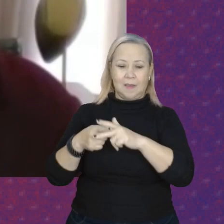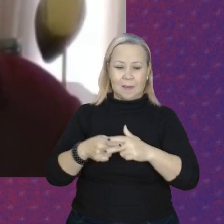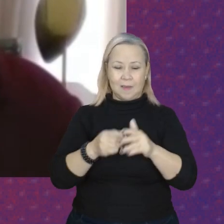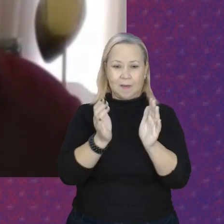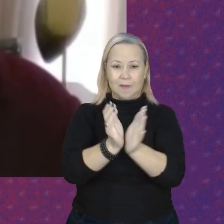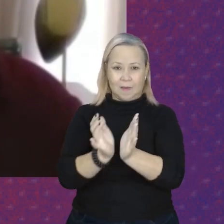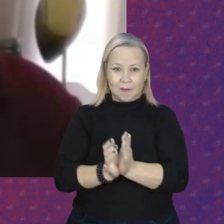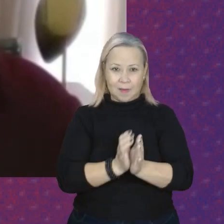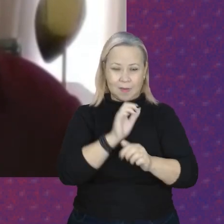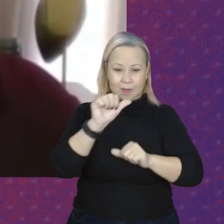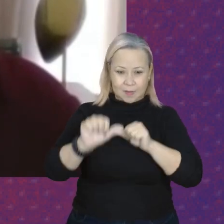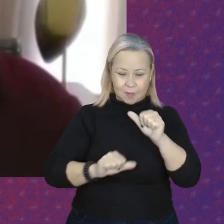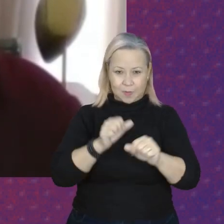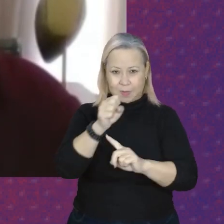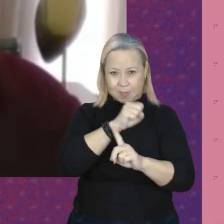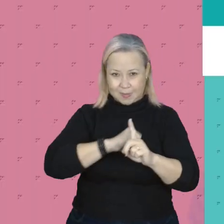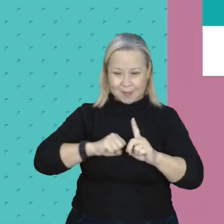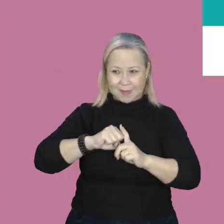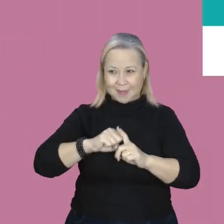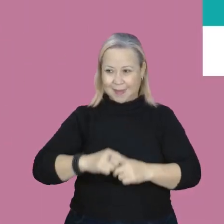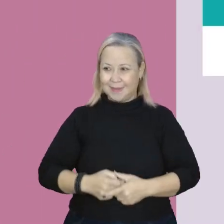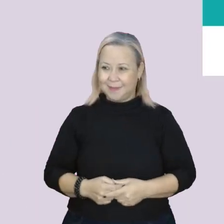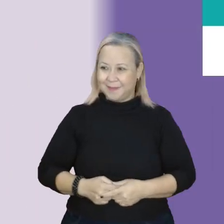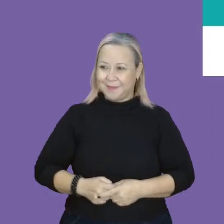de transformação da sociedade.